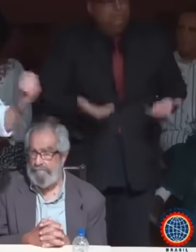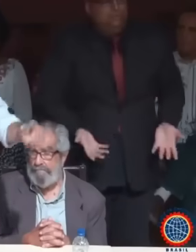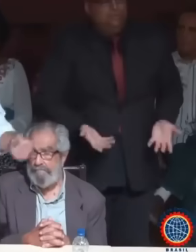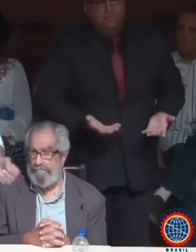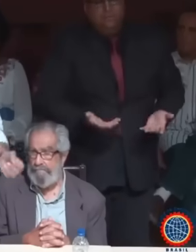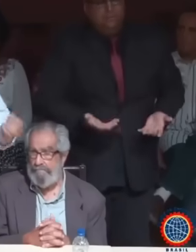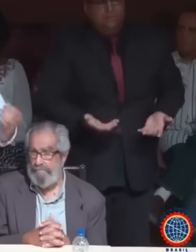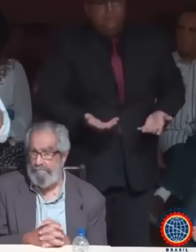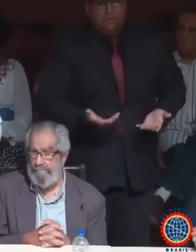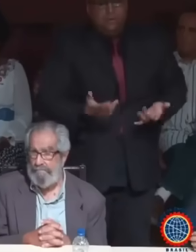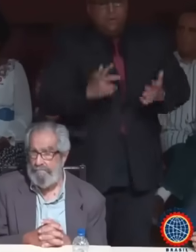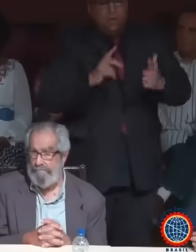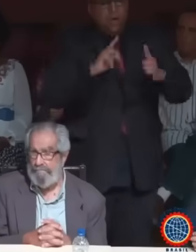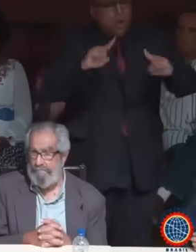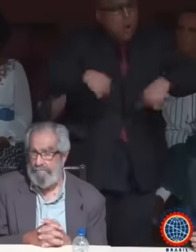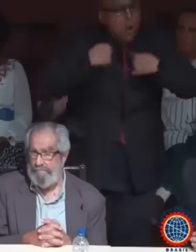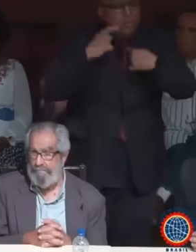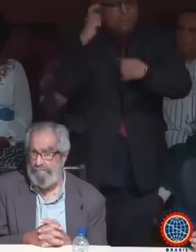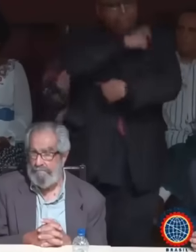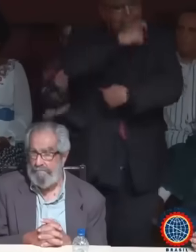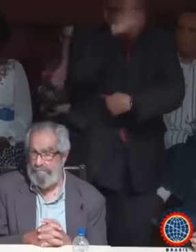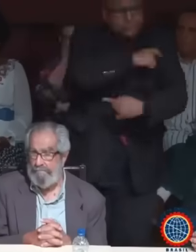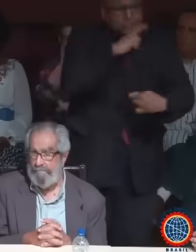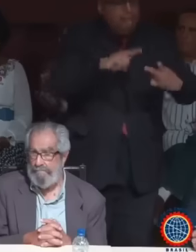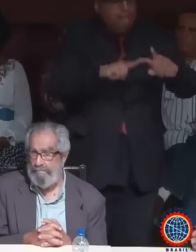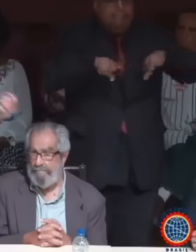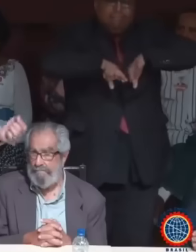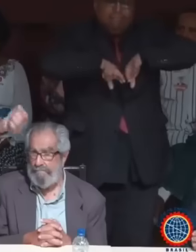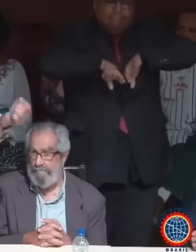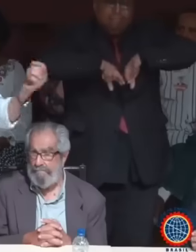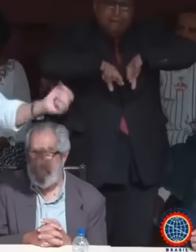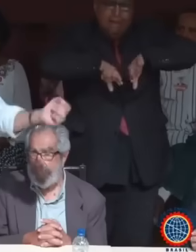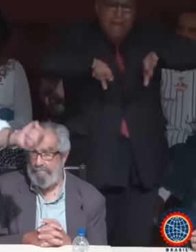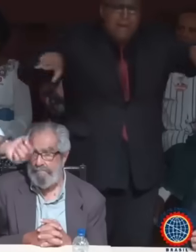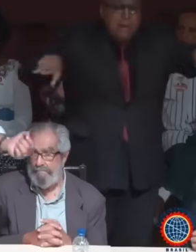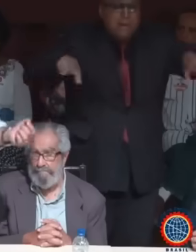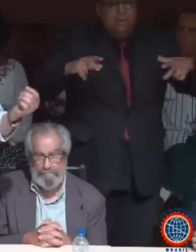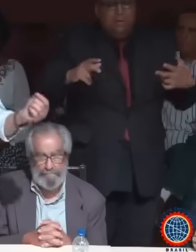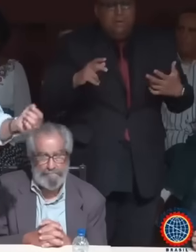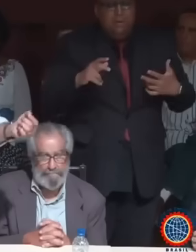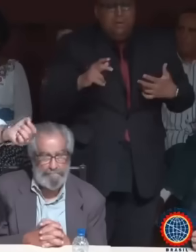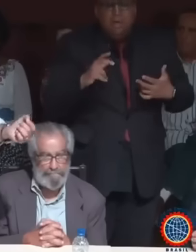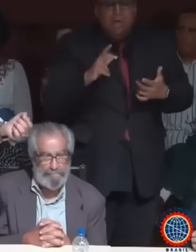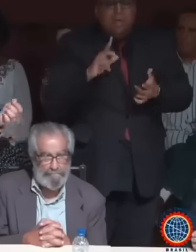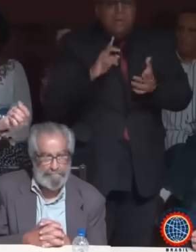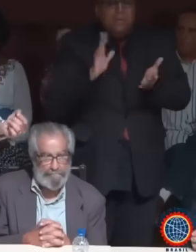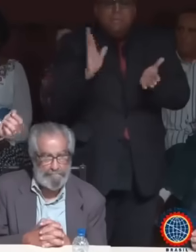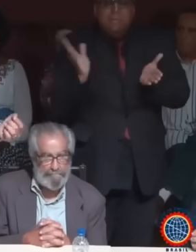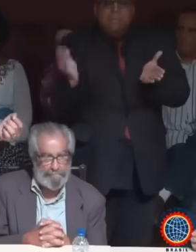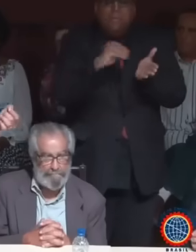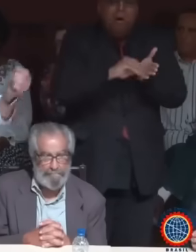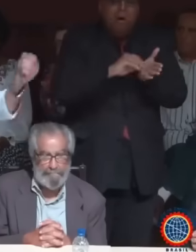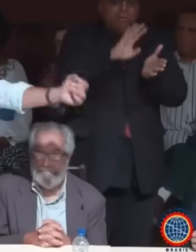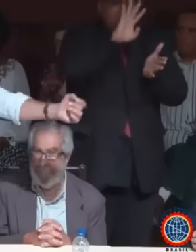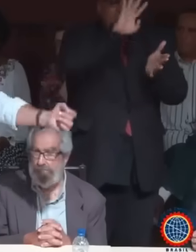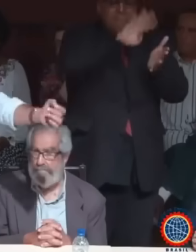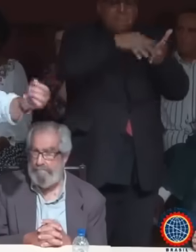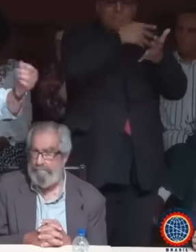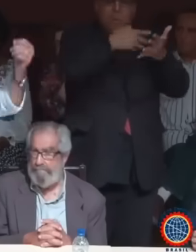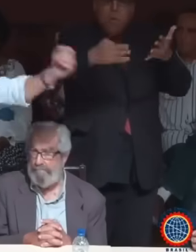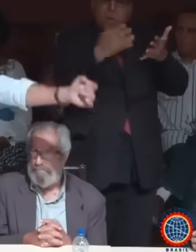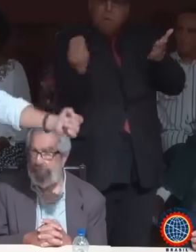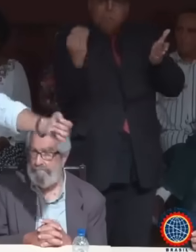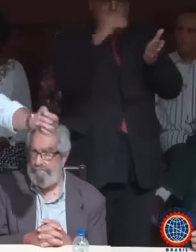ele é obrigado a atacar com calúnias, porque ele não vai botar o meu currículo no WhatsApp, o que eu fiz